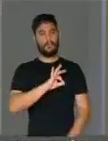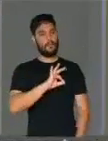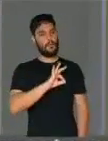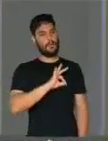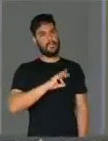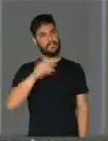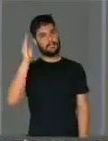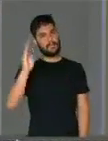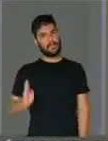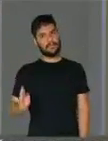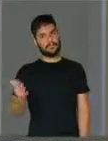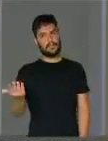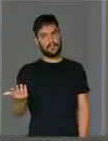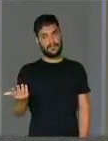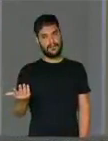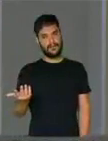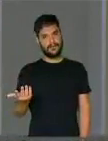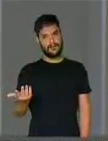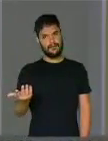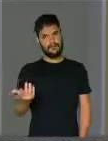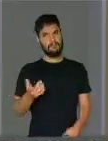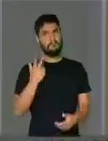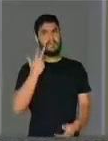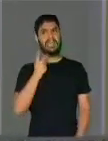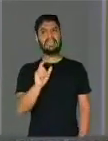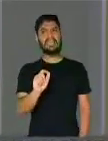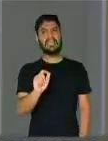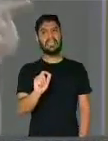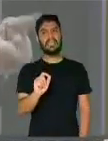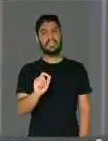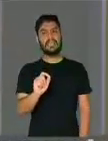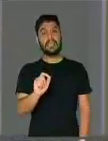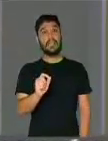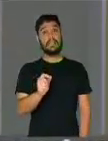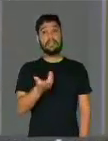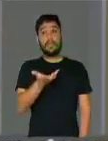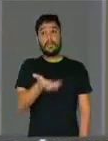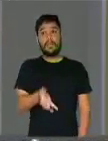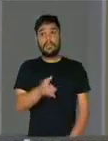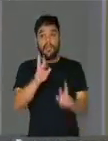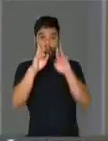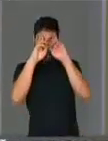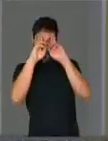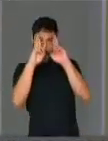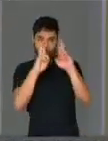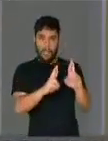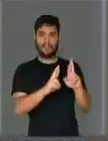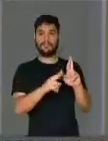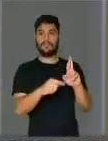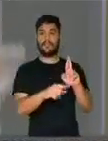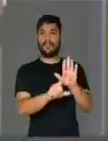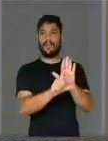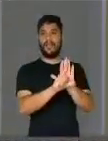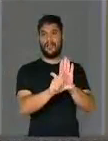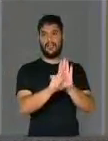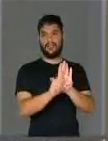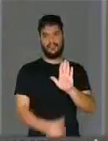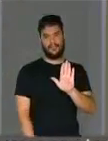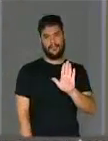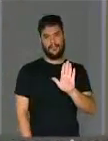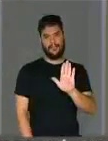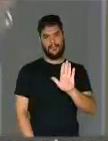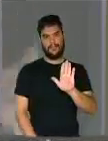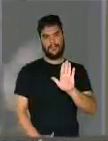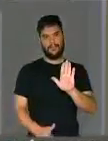com o objetivo de impedir o cumprimento da lei, ou seja, a desintrusão